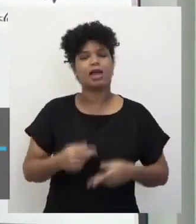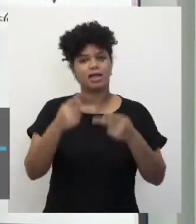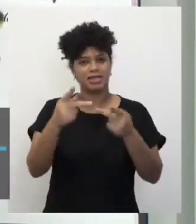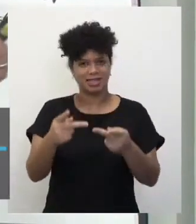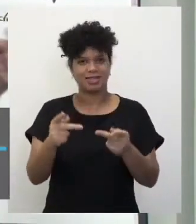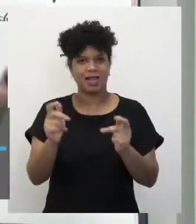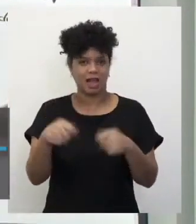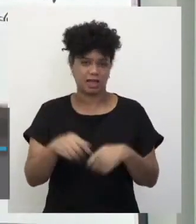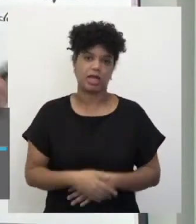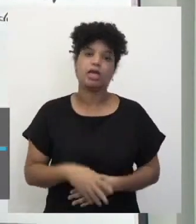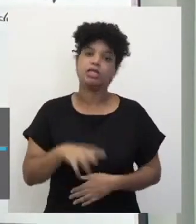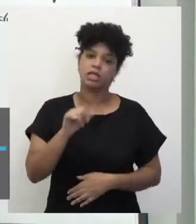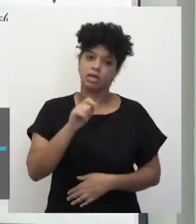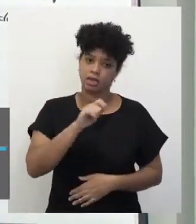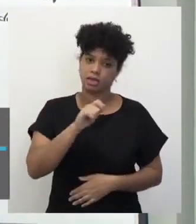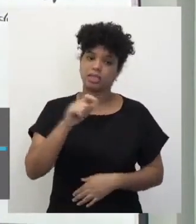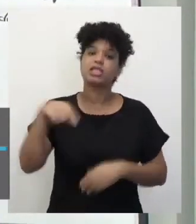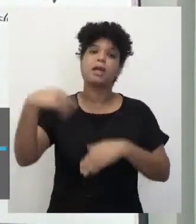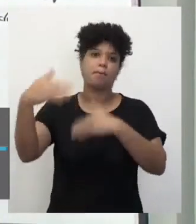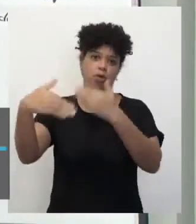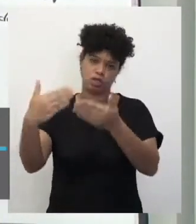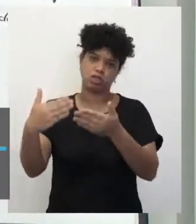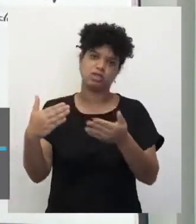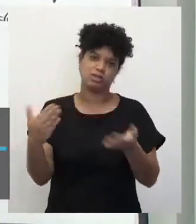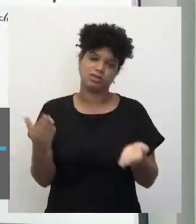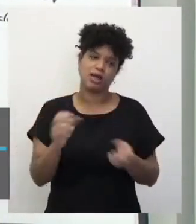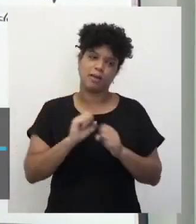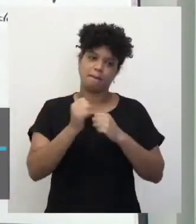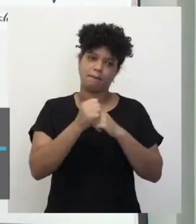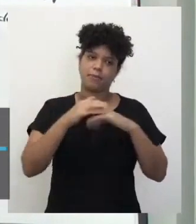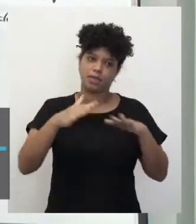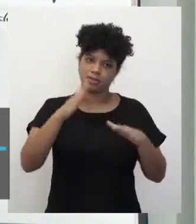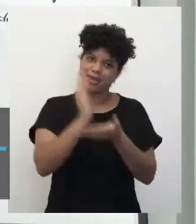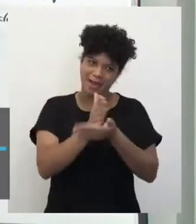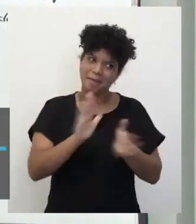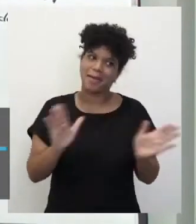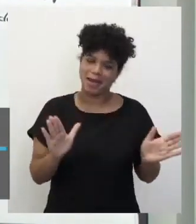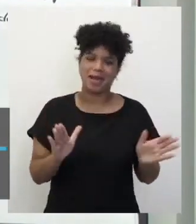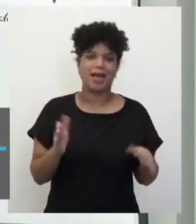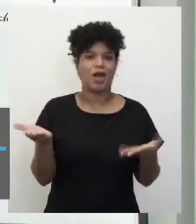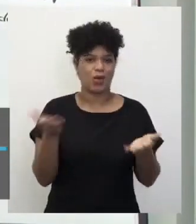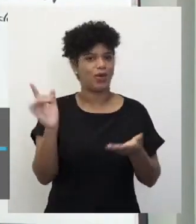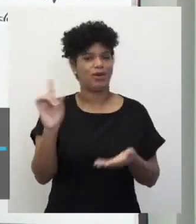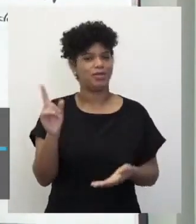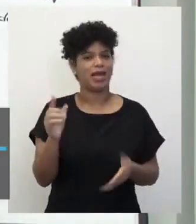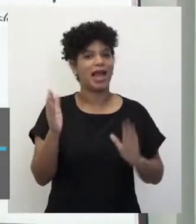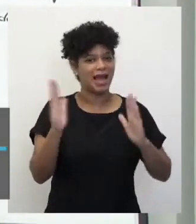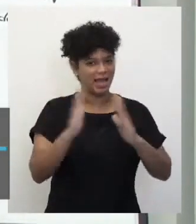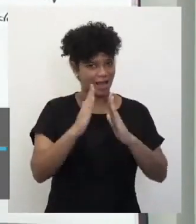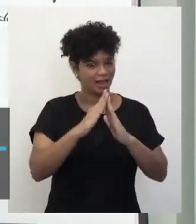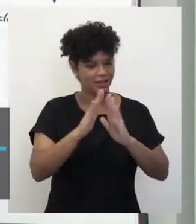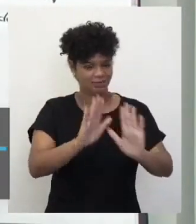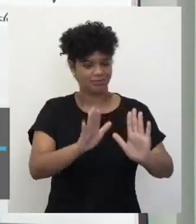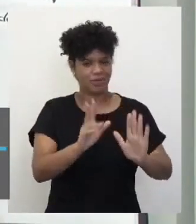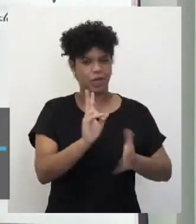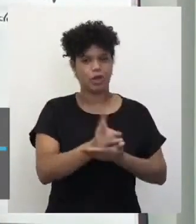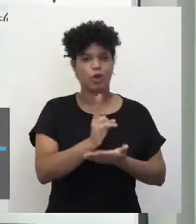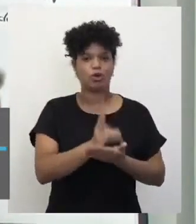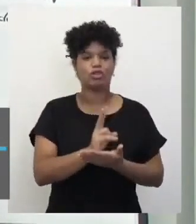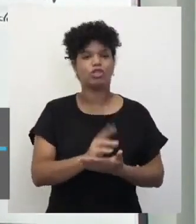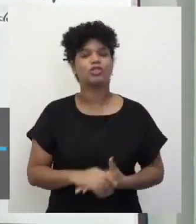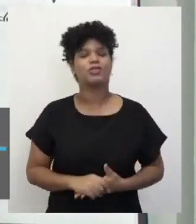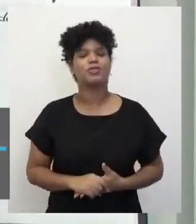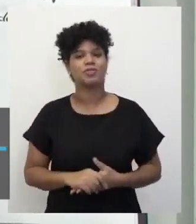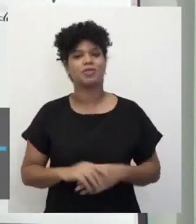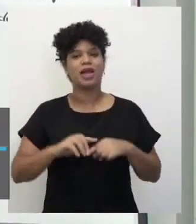claro, quando, né, a gente finalmente se livrar dessa pandemia, né, gente? Sim, quando puder, por enquanto, novo, né? Fiquem em casa, né? Mas, né,